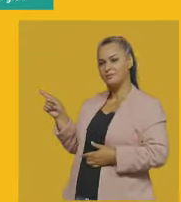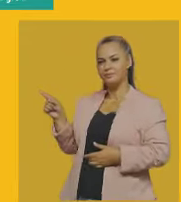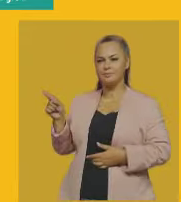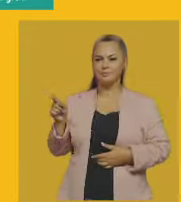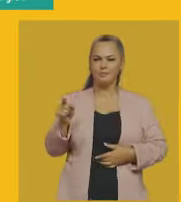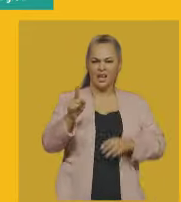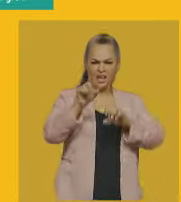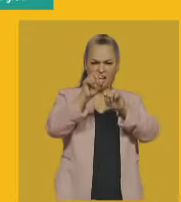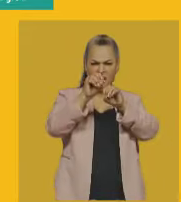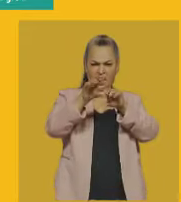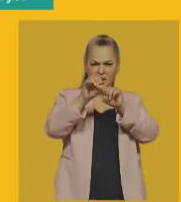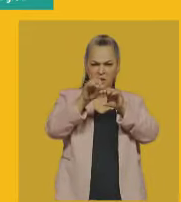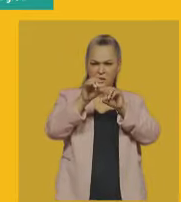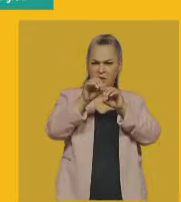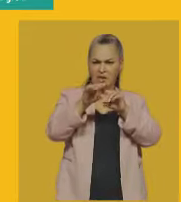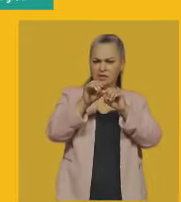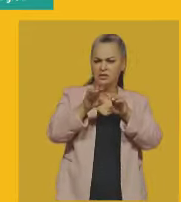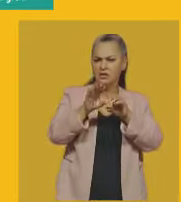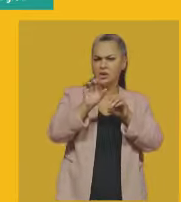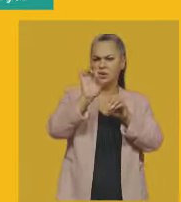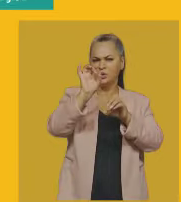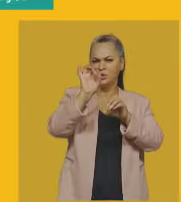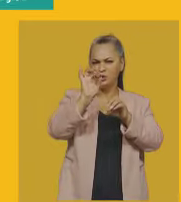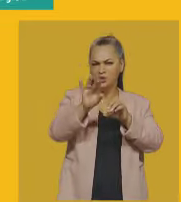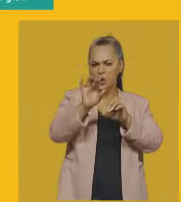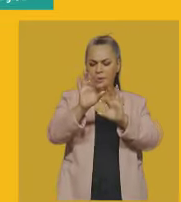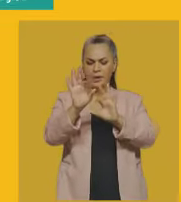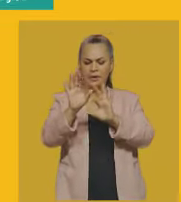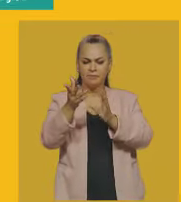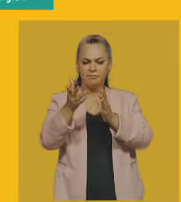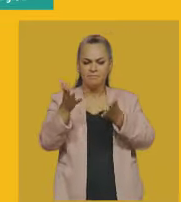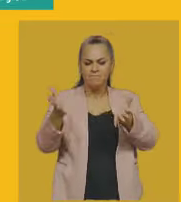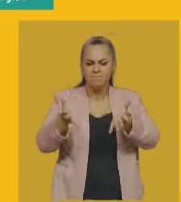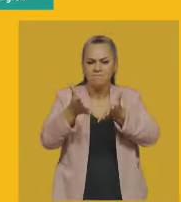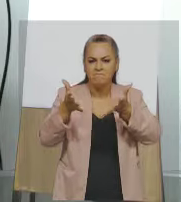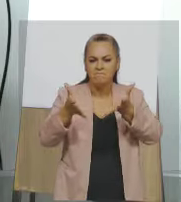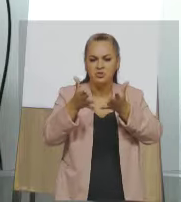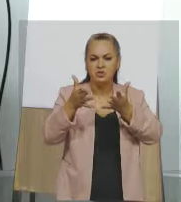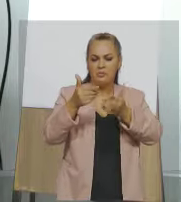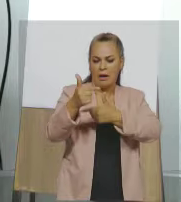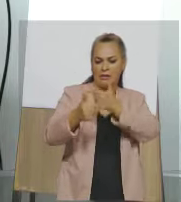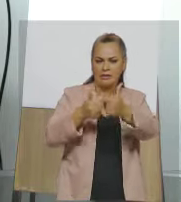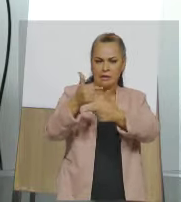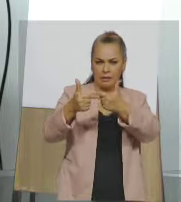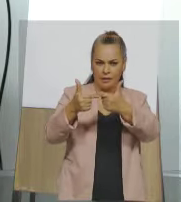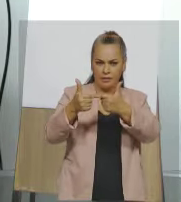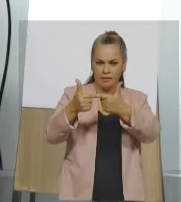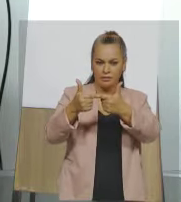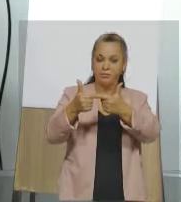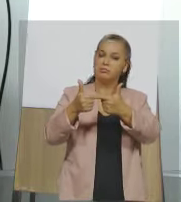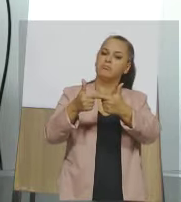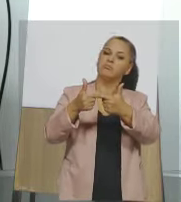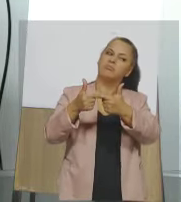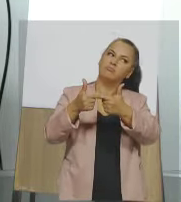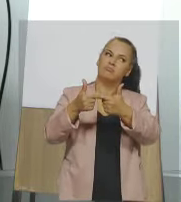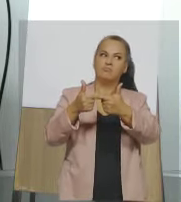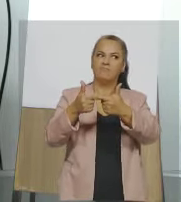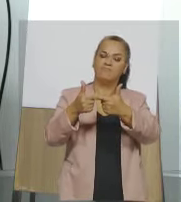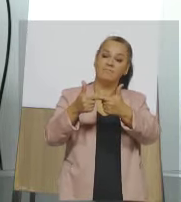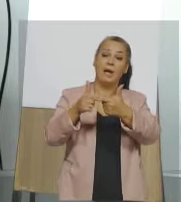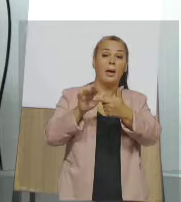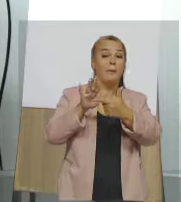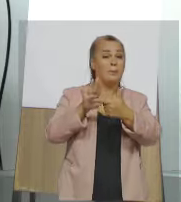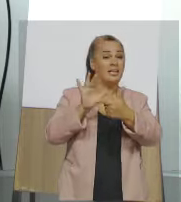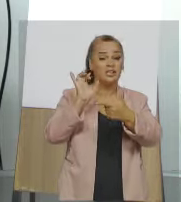para preparar para o mercado de trabalho, porque o mercado de trabalho, ele muda muito. Ele